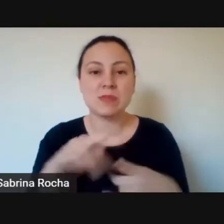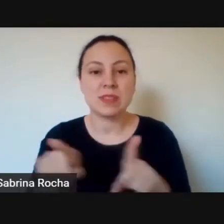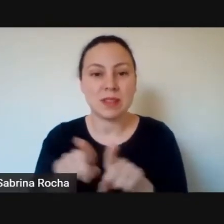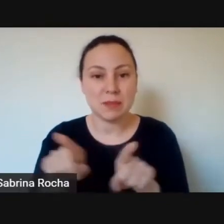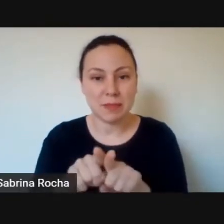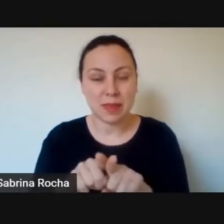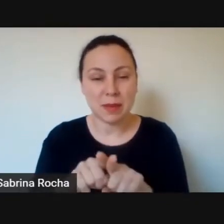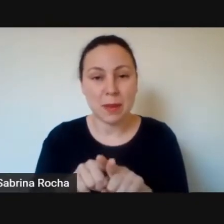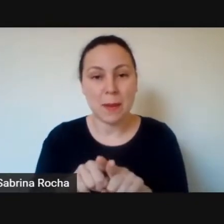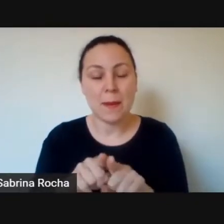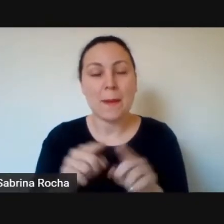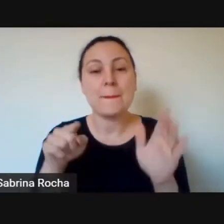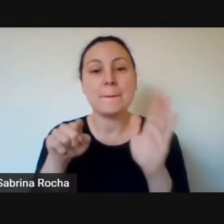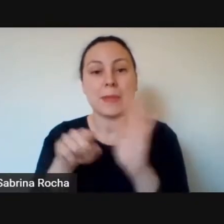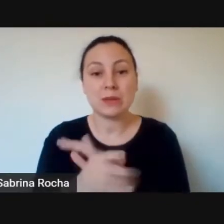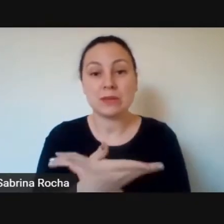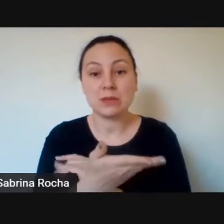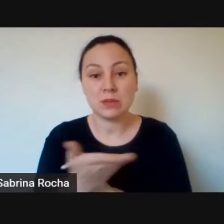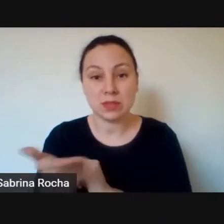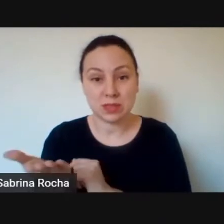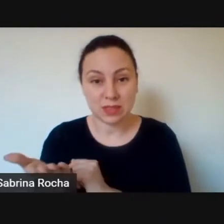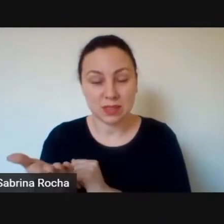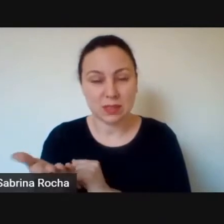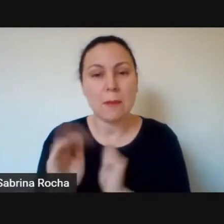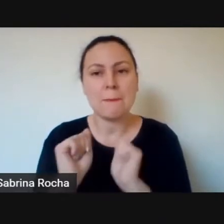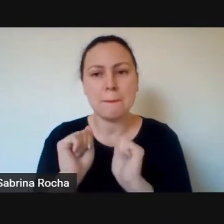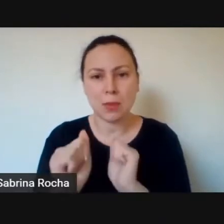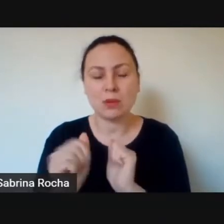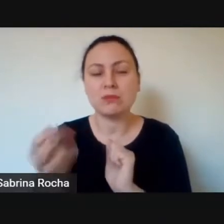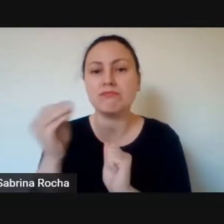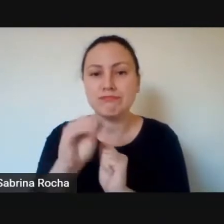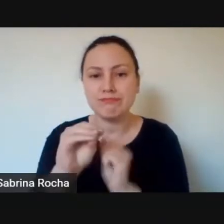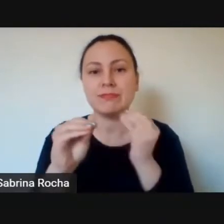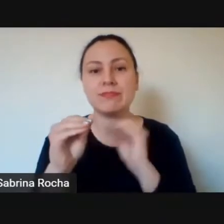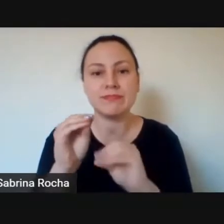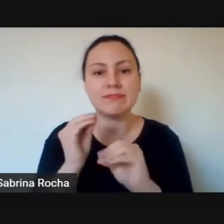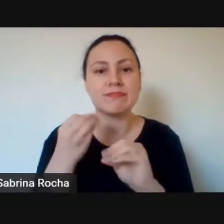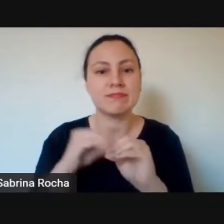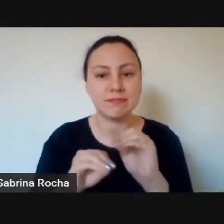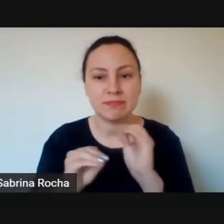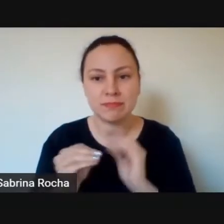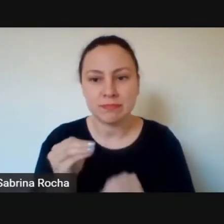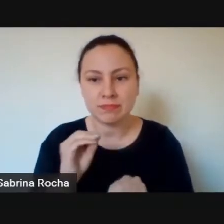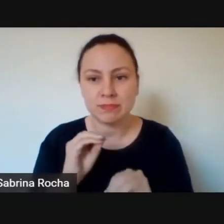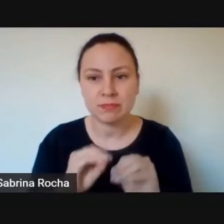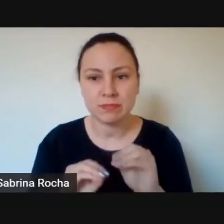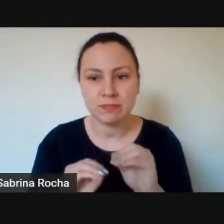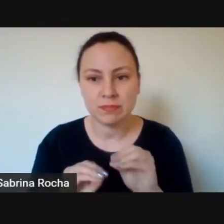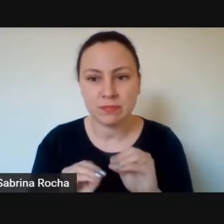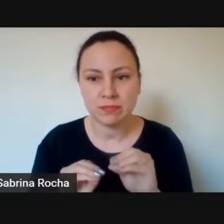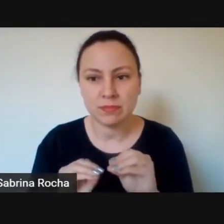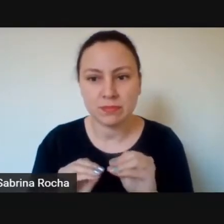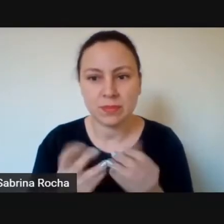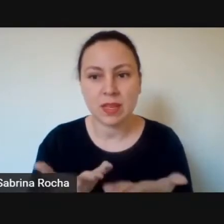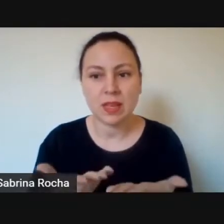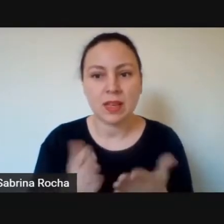perguntas de vocês. Já podem deixar aí no nosso chat, que a produção seleciona.